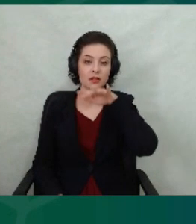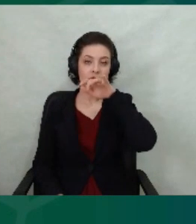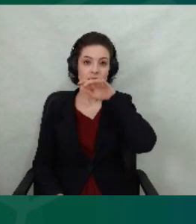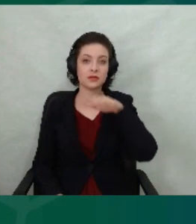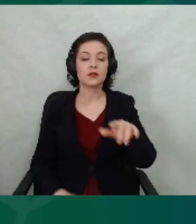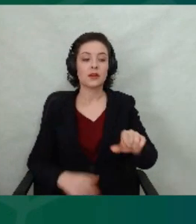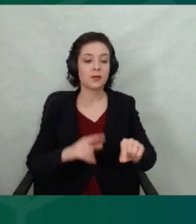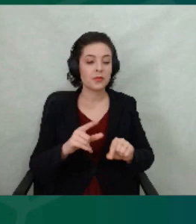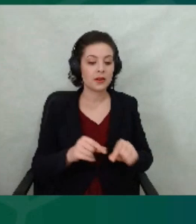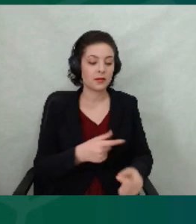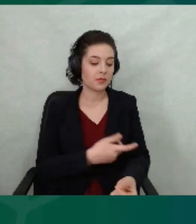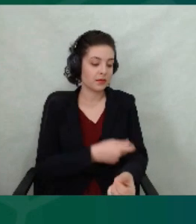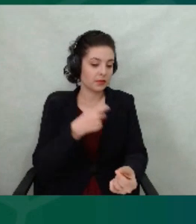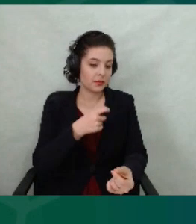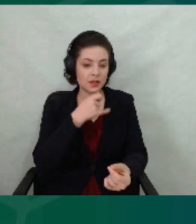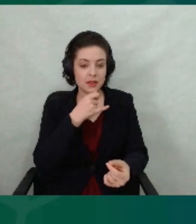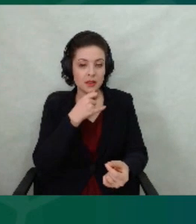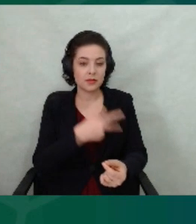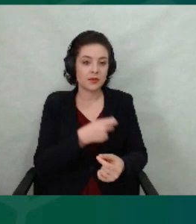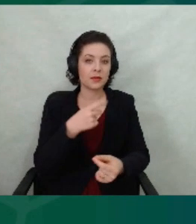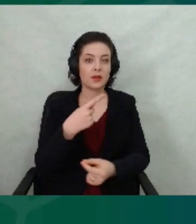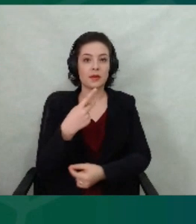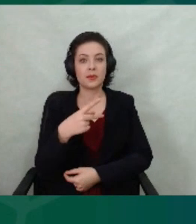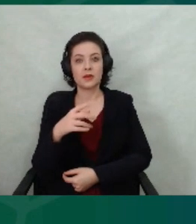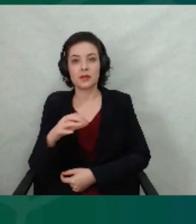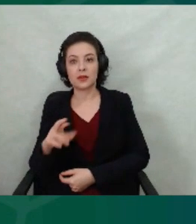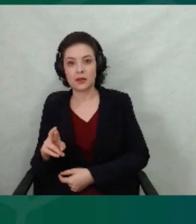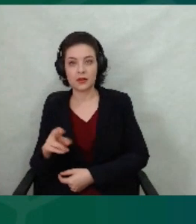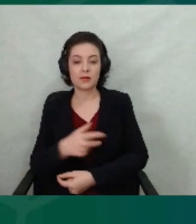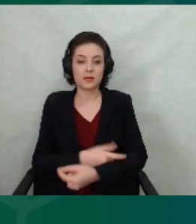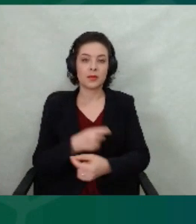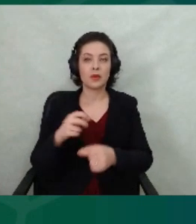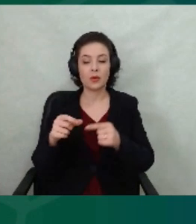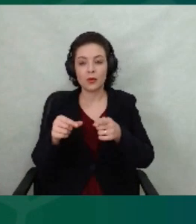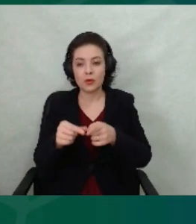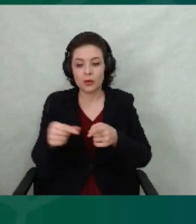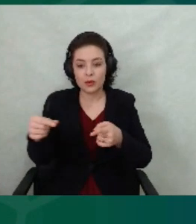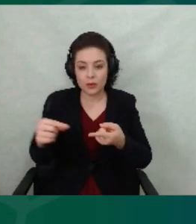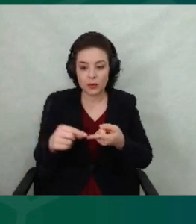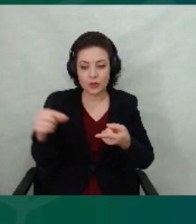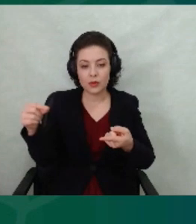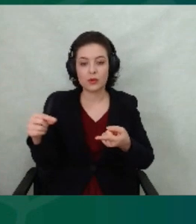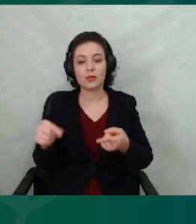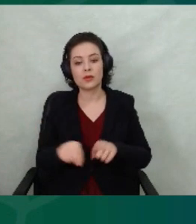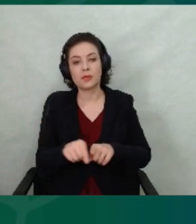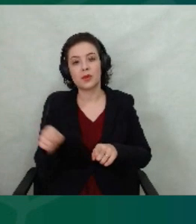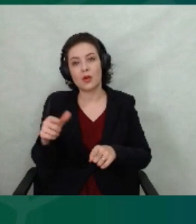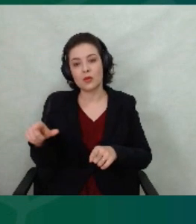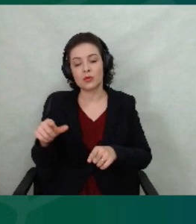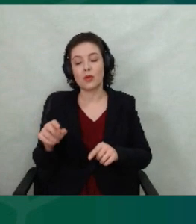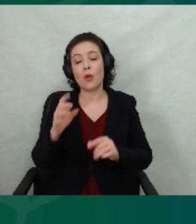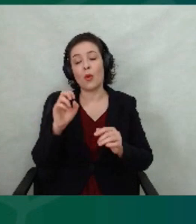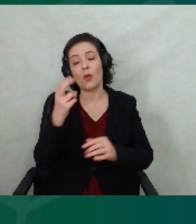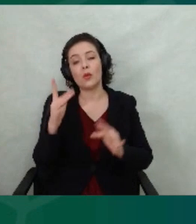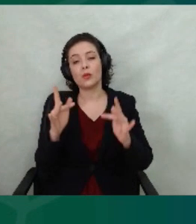para fazer, né, o exame de PCR, a coletar o swab nasofaringe, e também pode ser por contato. Então, a